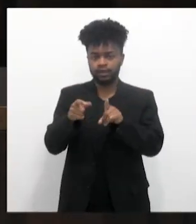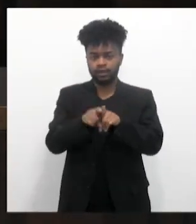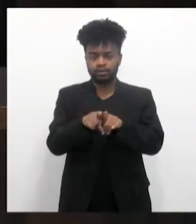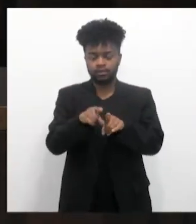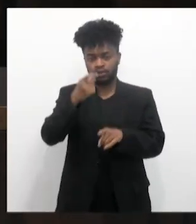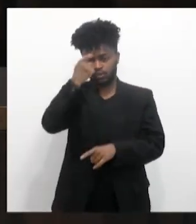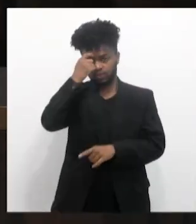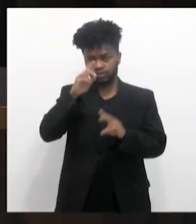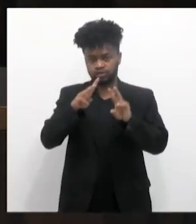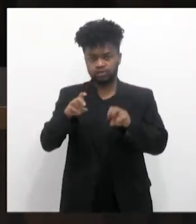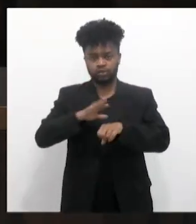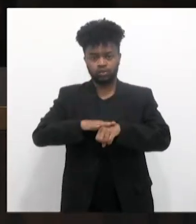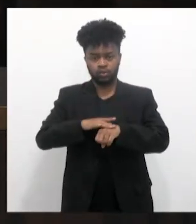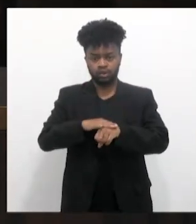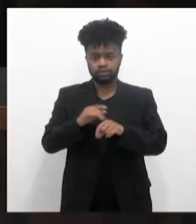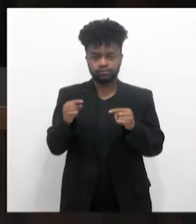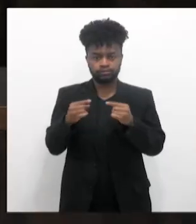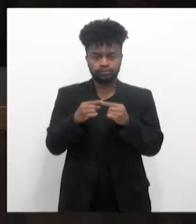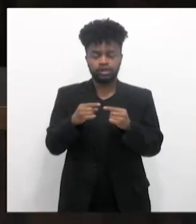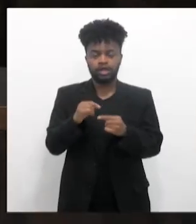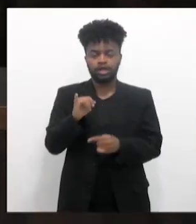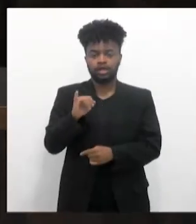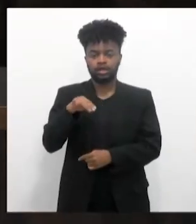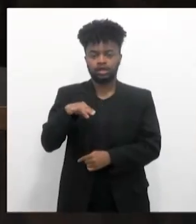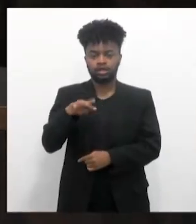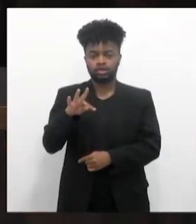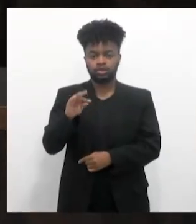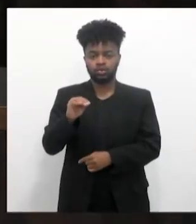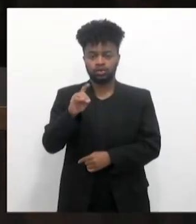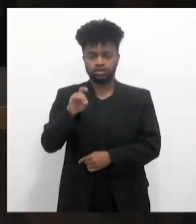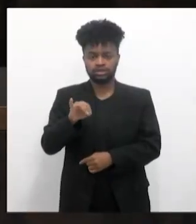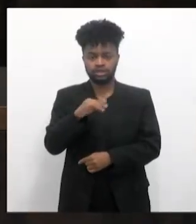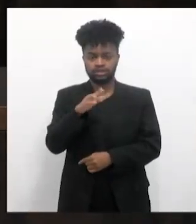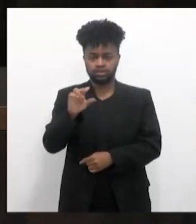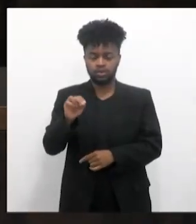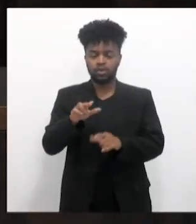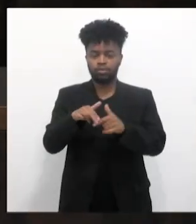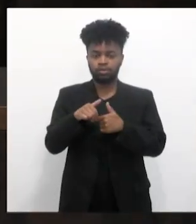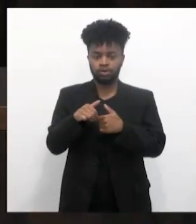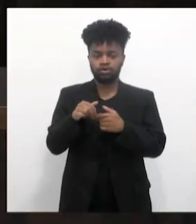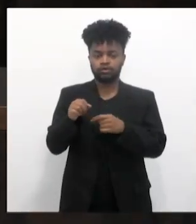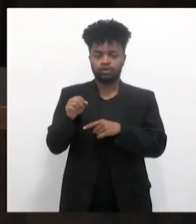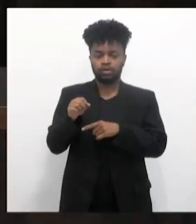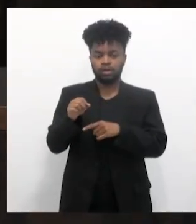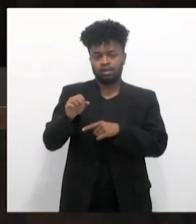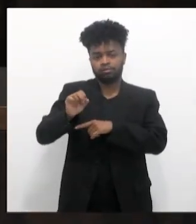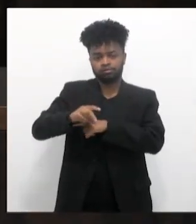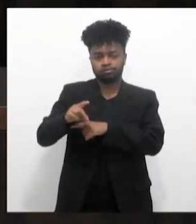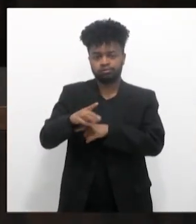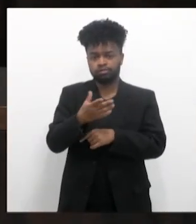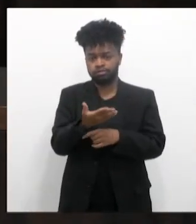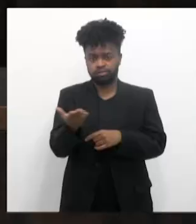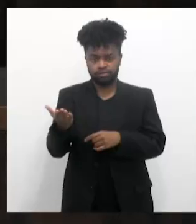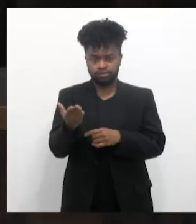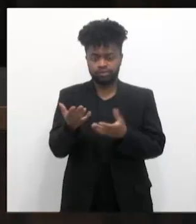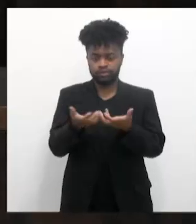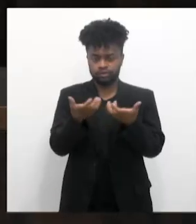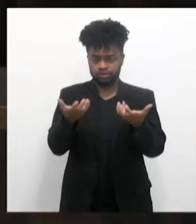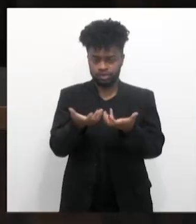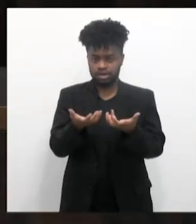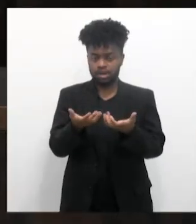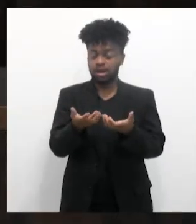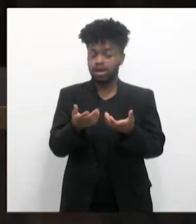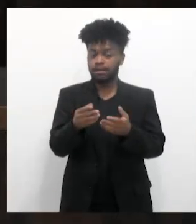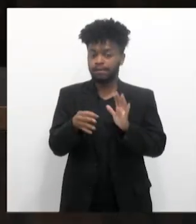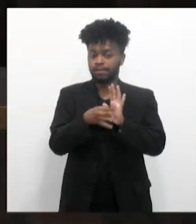conscientização sobre a doença relacionada à intoxicação crônica por agrotóxicos. Pareceres das comissões de Constituição e Justiça